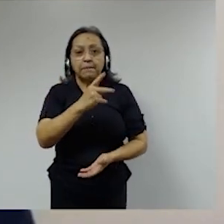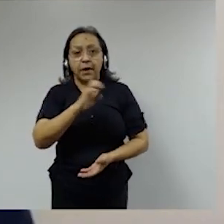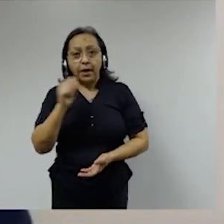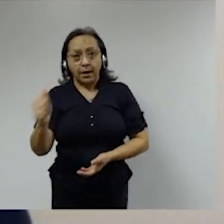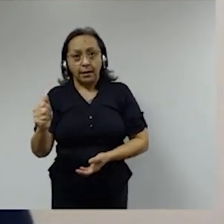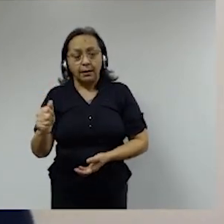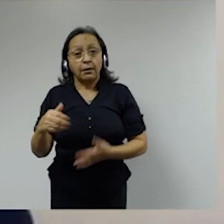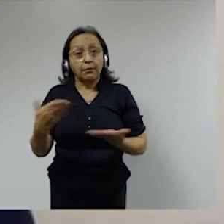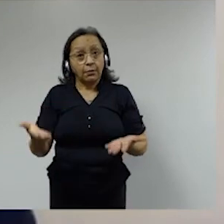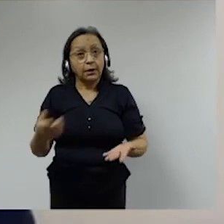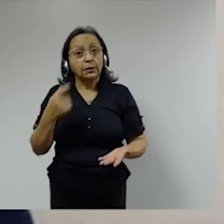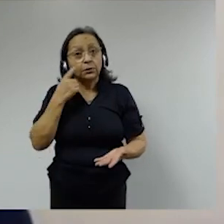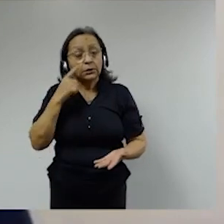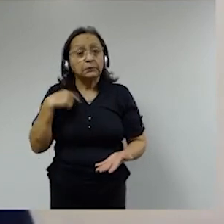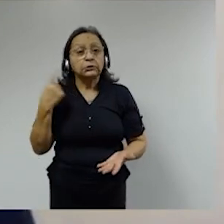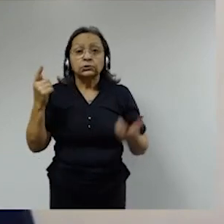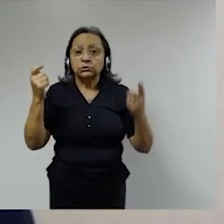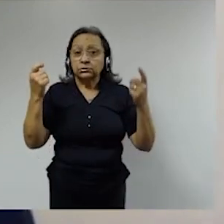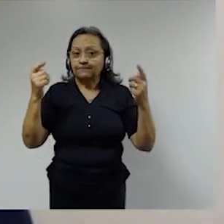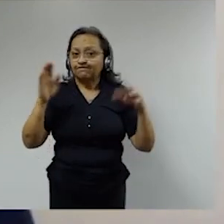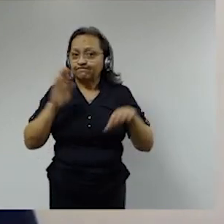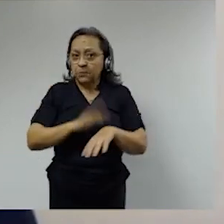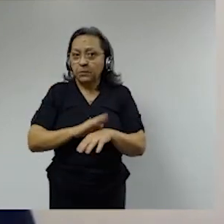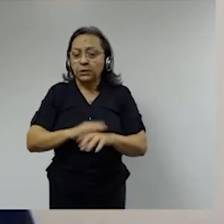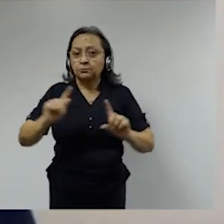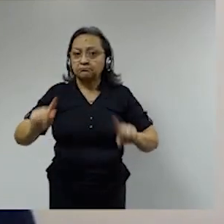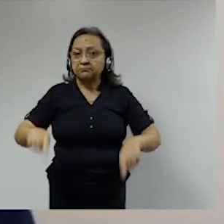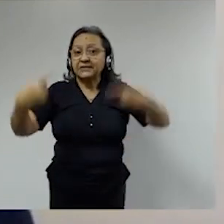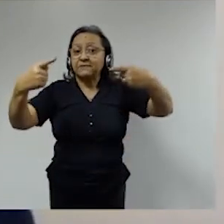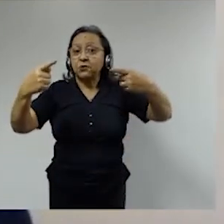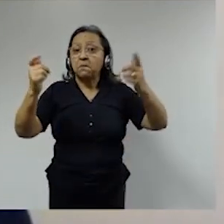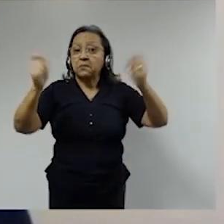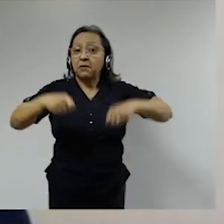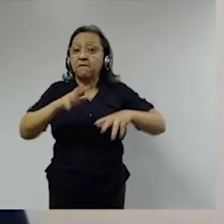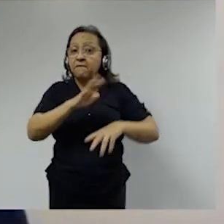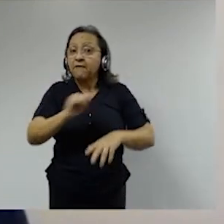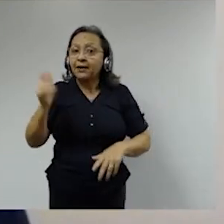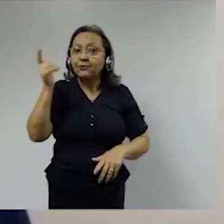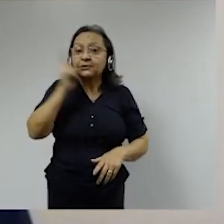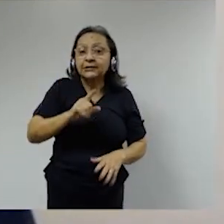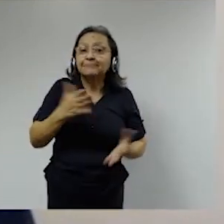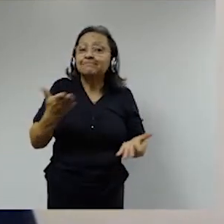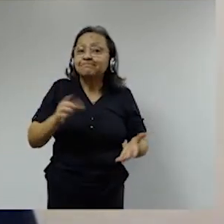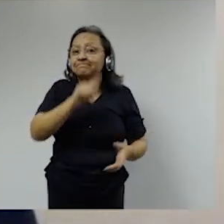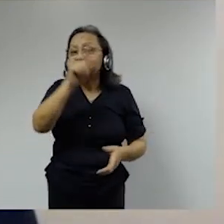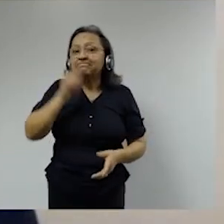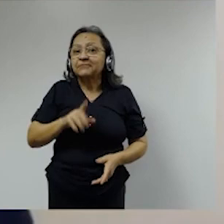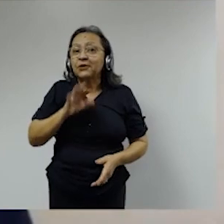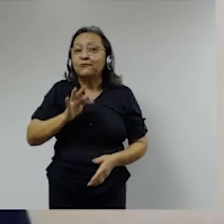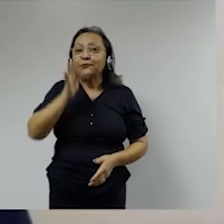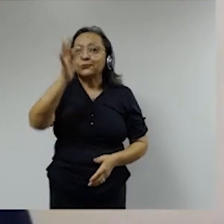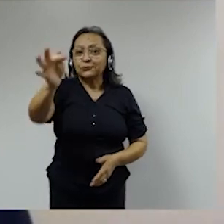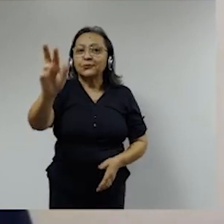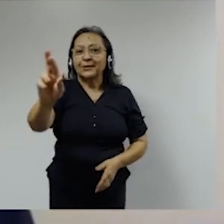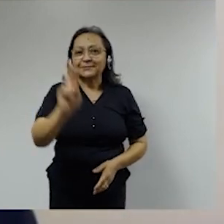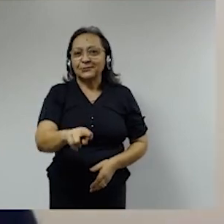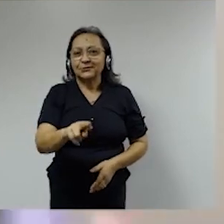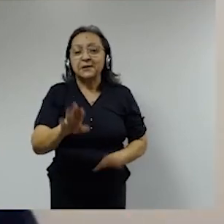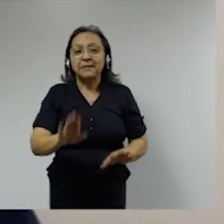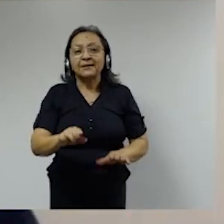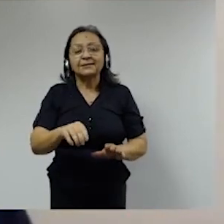estamos diante de um potencial. Se isso vai ser alcançado, só o futuro vai responder. Mas, independentemente